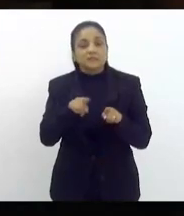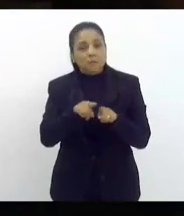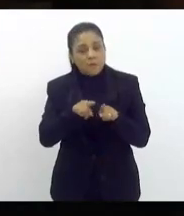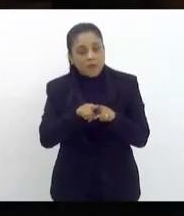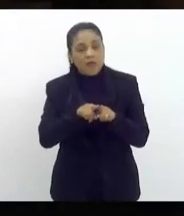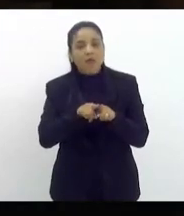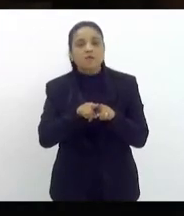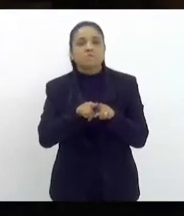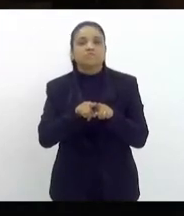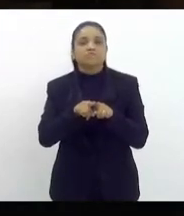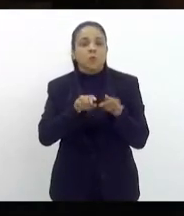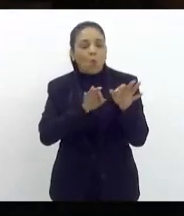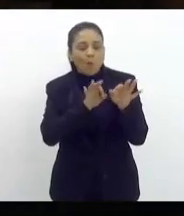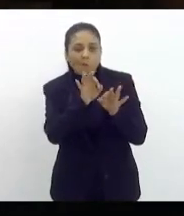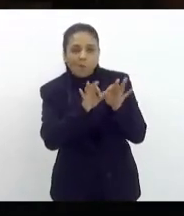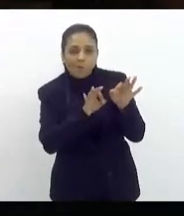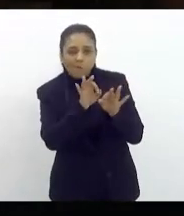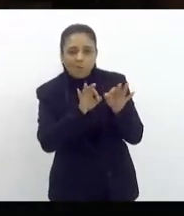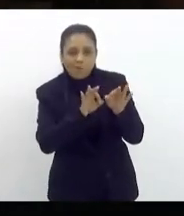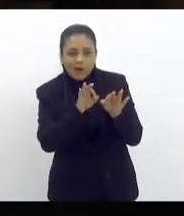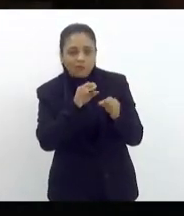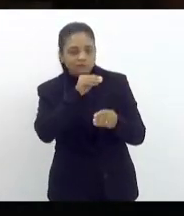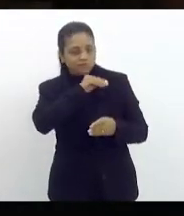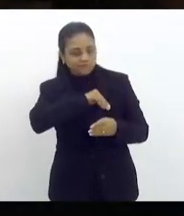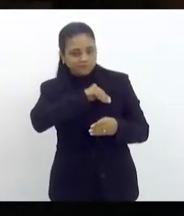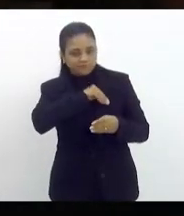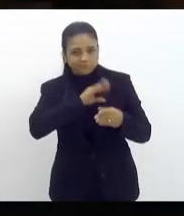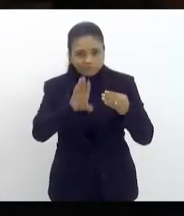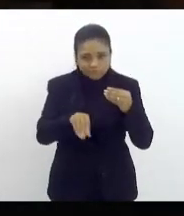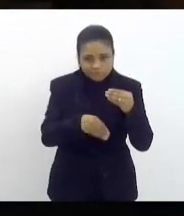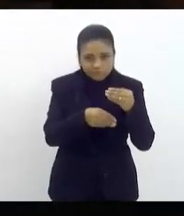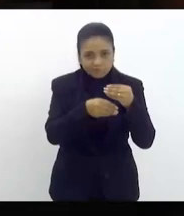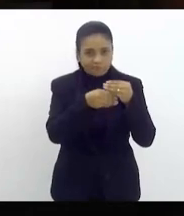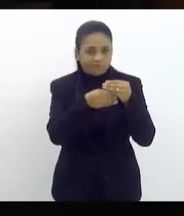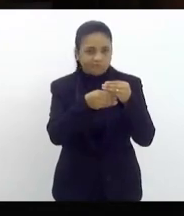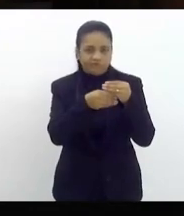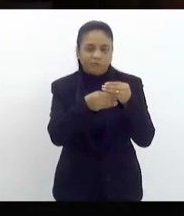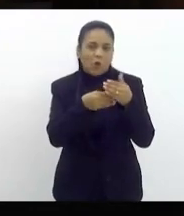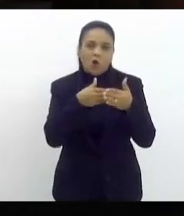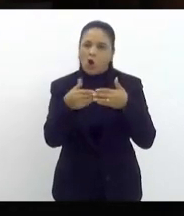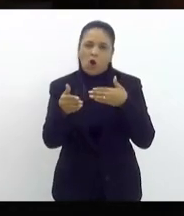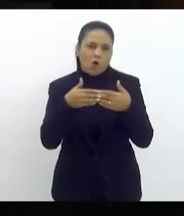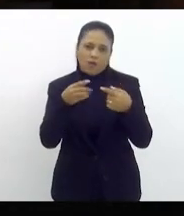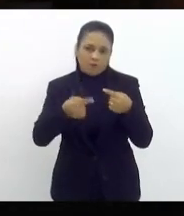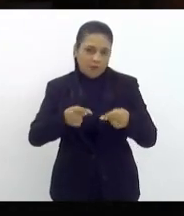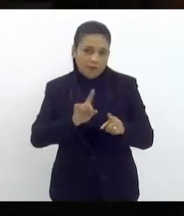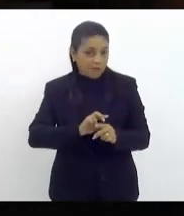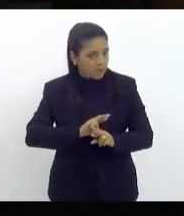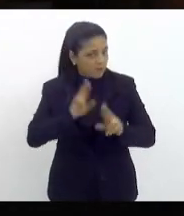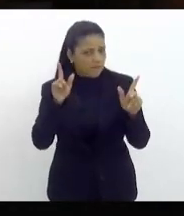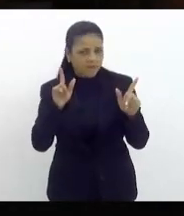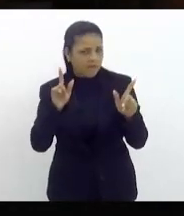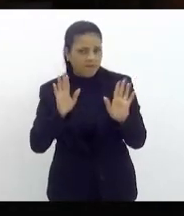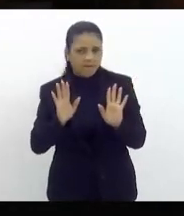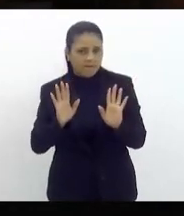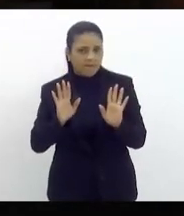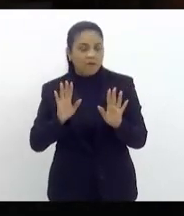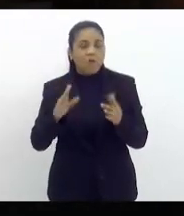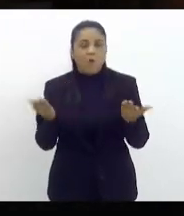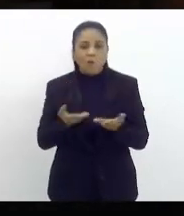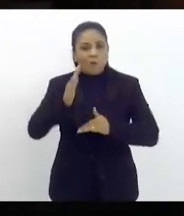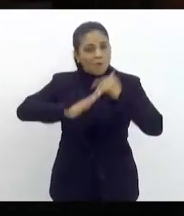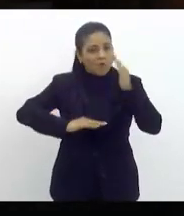um plano permanente de recomposição salarial. Esse também não é qualquer debate. A gente tem hoje os profissionais de